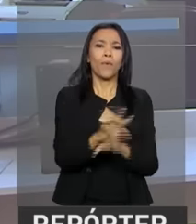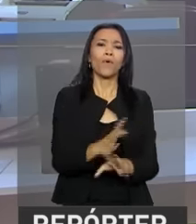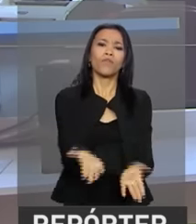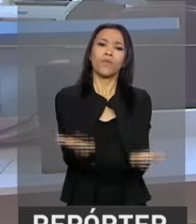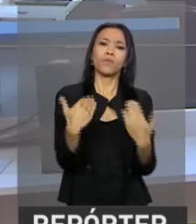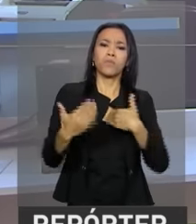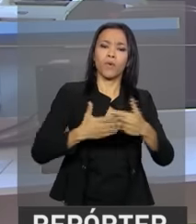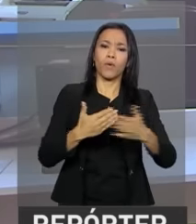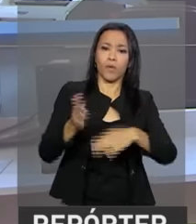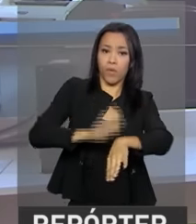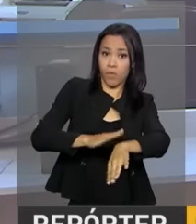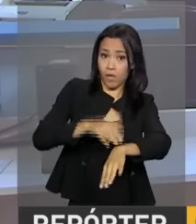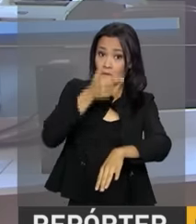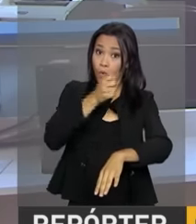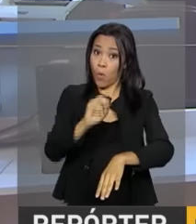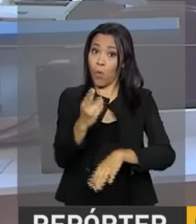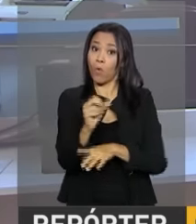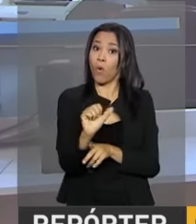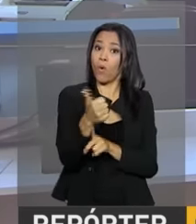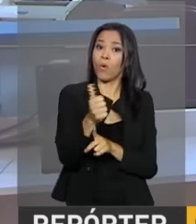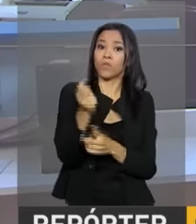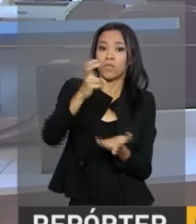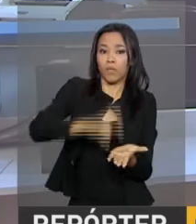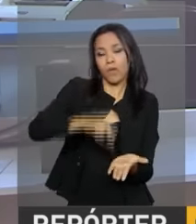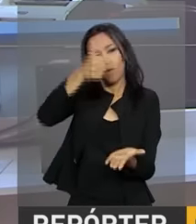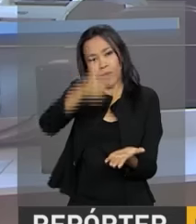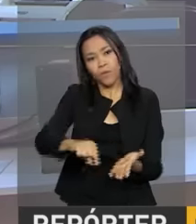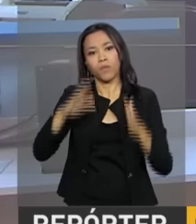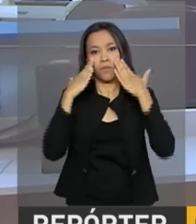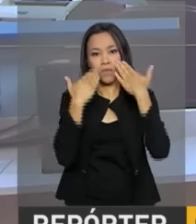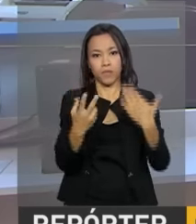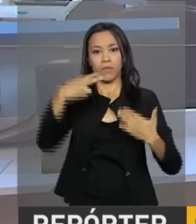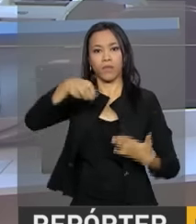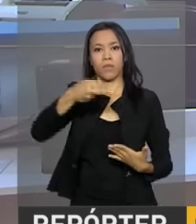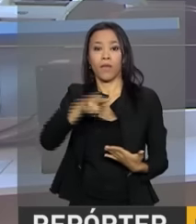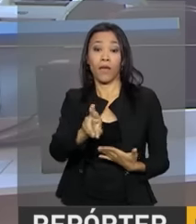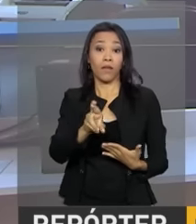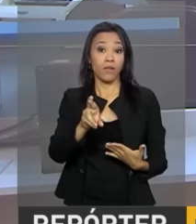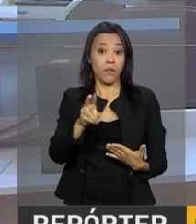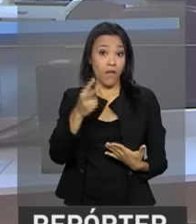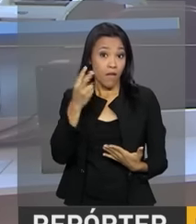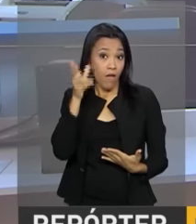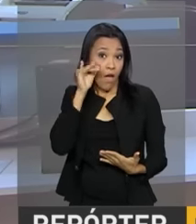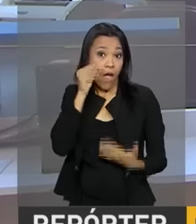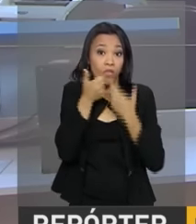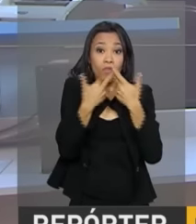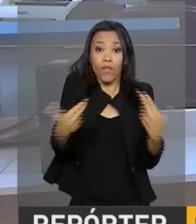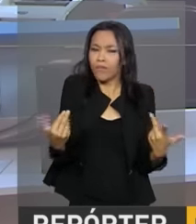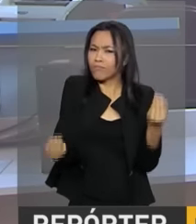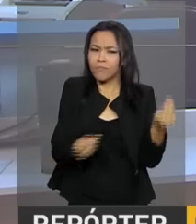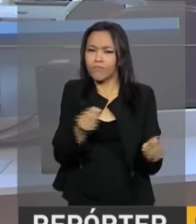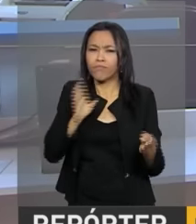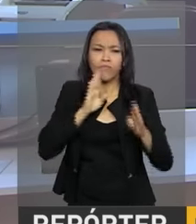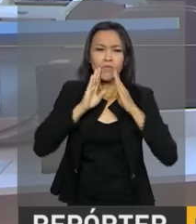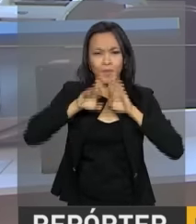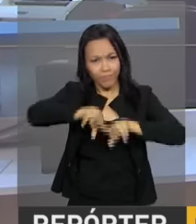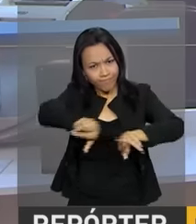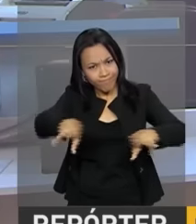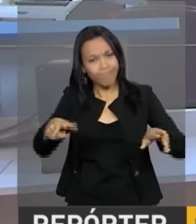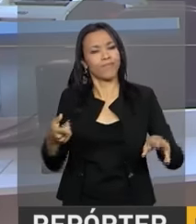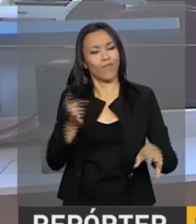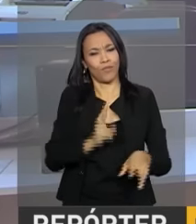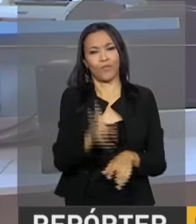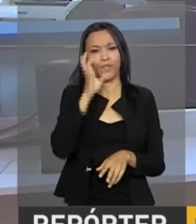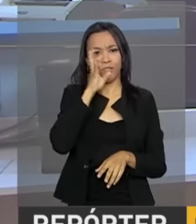com outras informações ou às 11 da manhã na próxima edição do repórter NBR veja as novidades também em nossas redes sociais